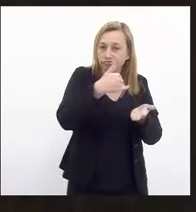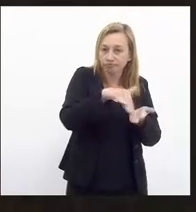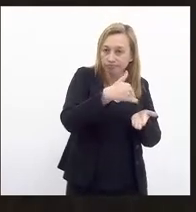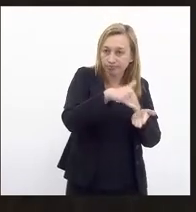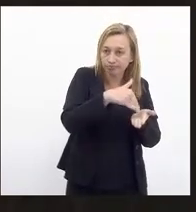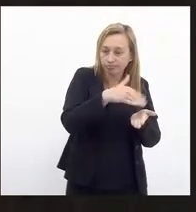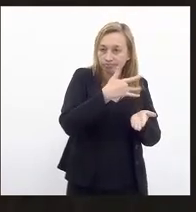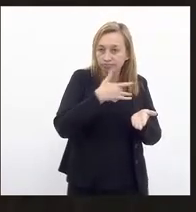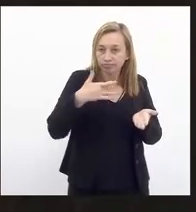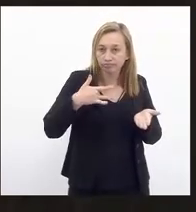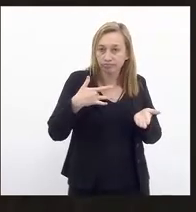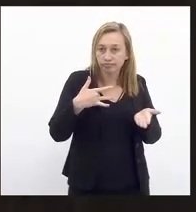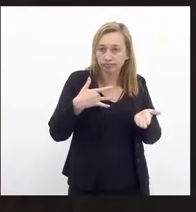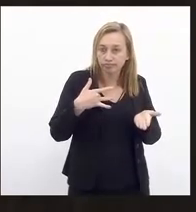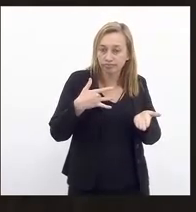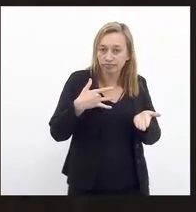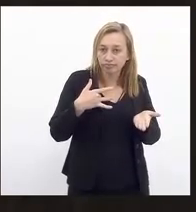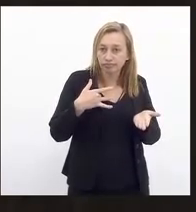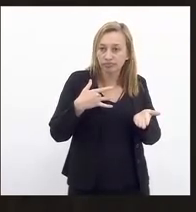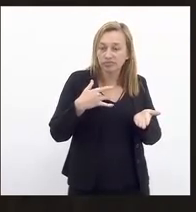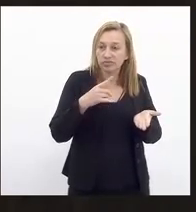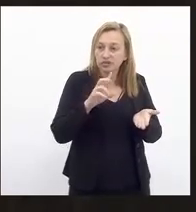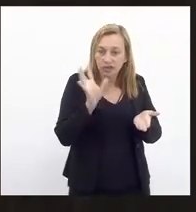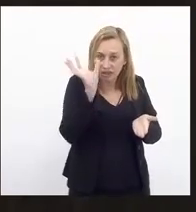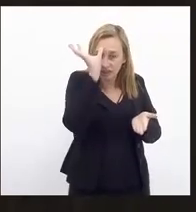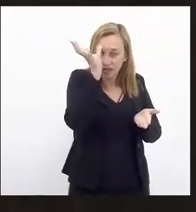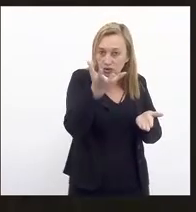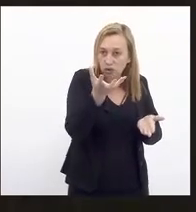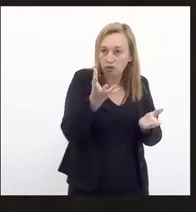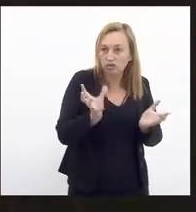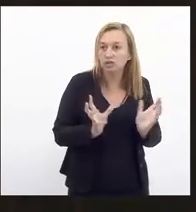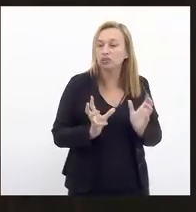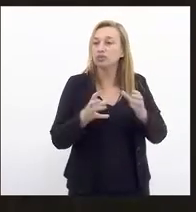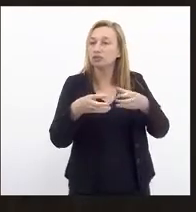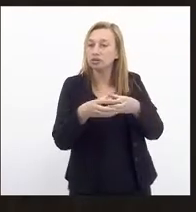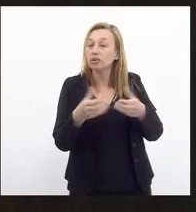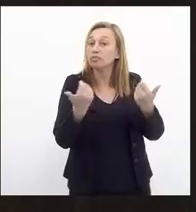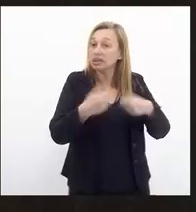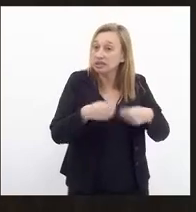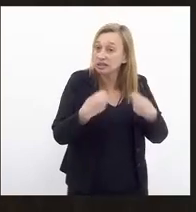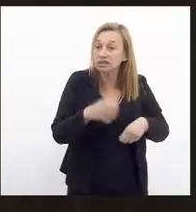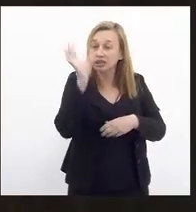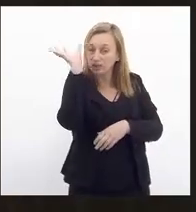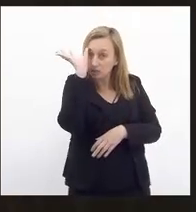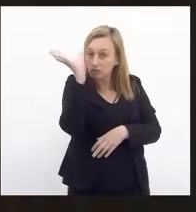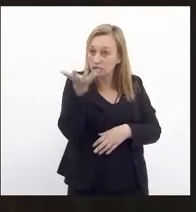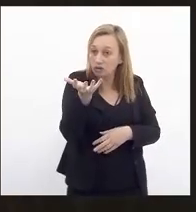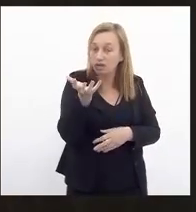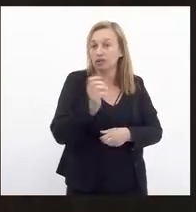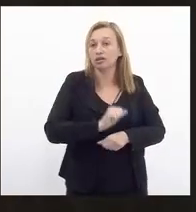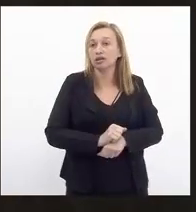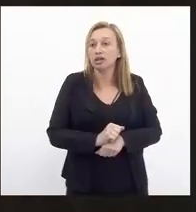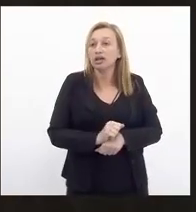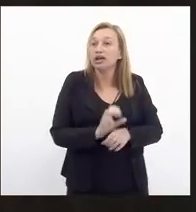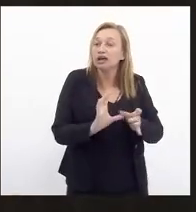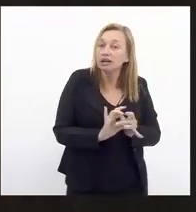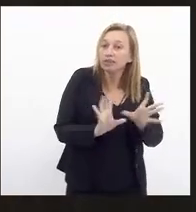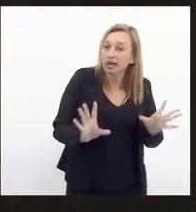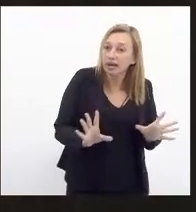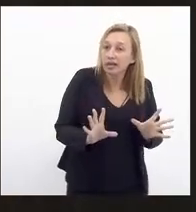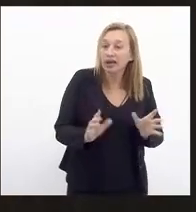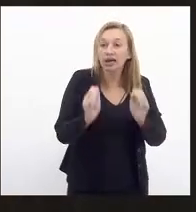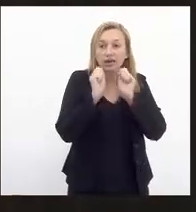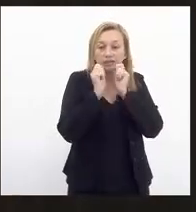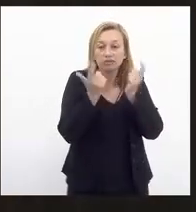secretaria descida na comissão bipartite precisa decidir esse autorizar